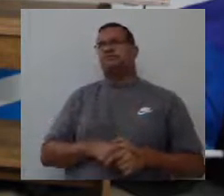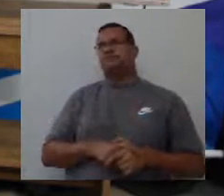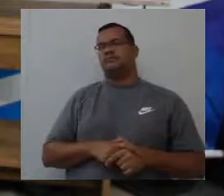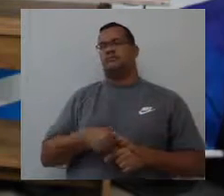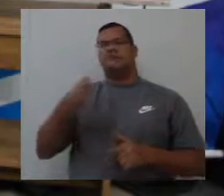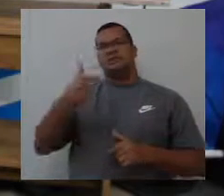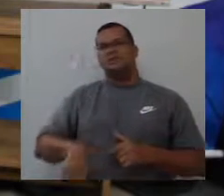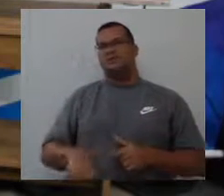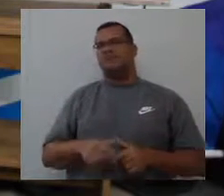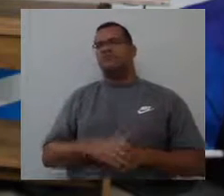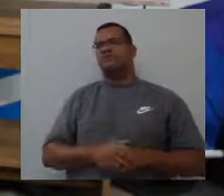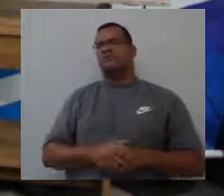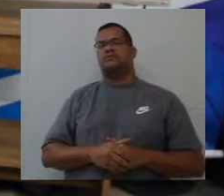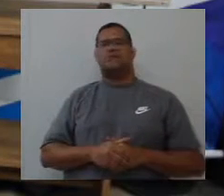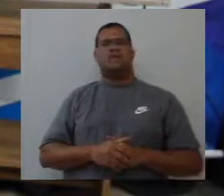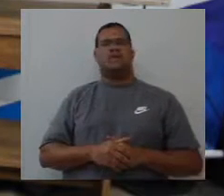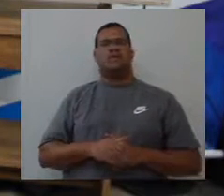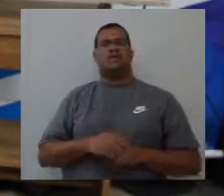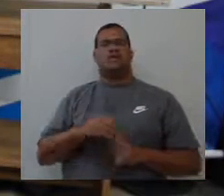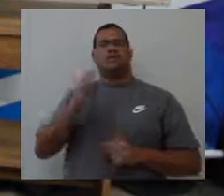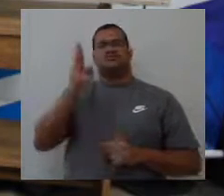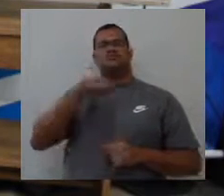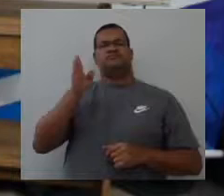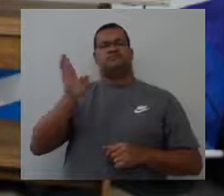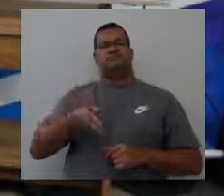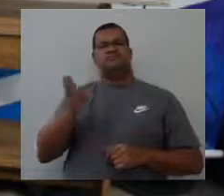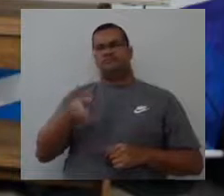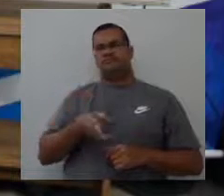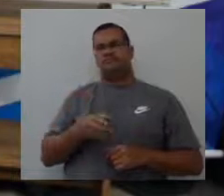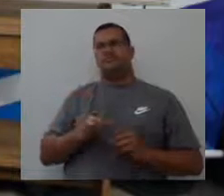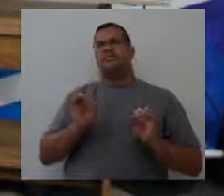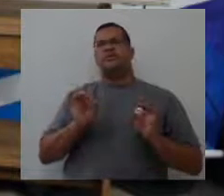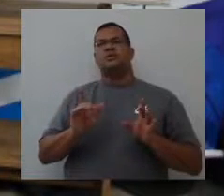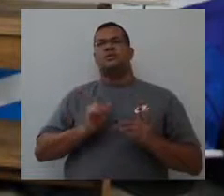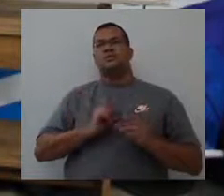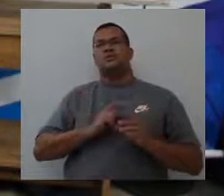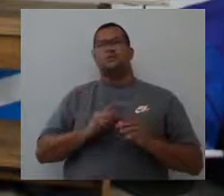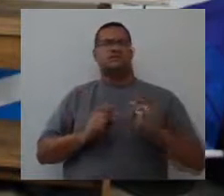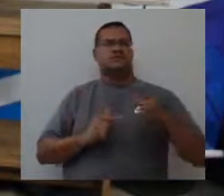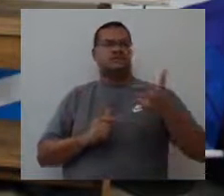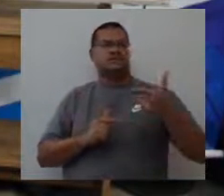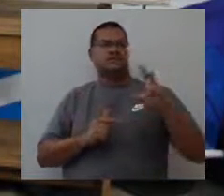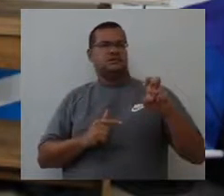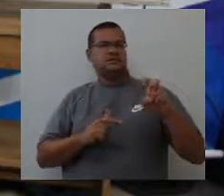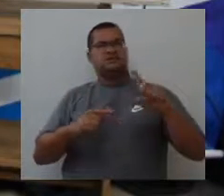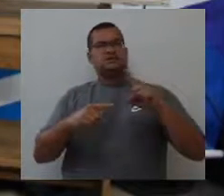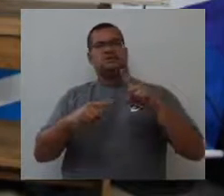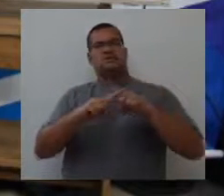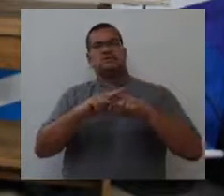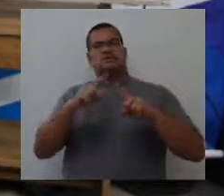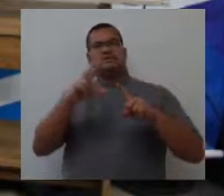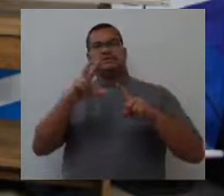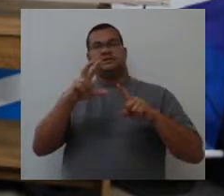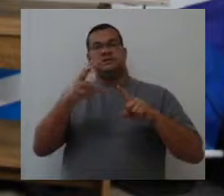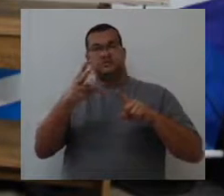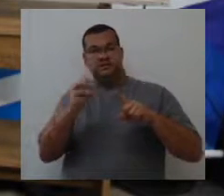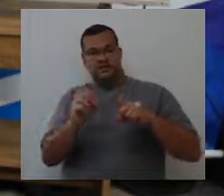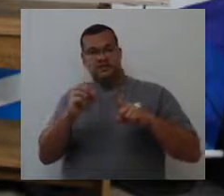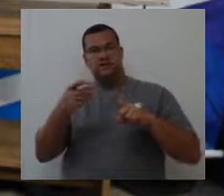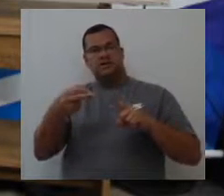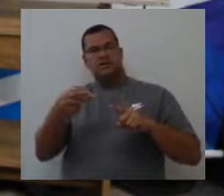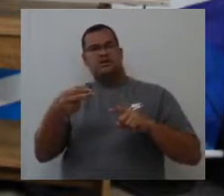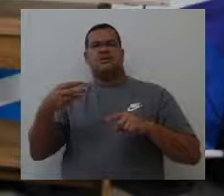mais uma vez também, ó, encontrando como resultado apenas o 25 vezes 30, o que traz para a gente 750. Não é